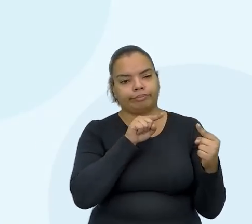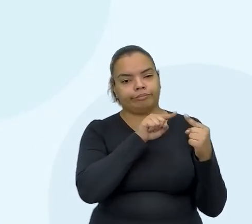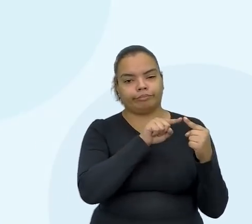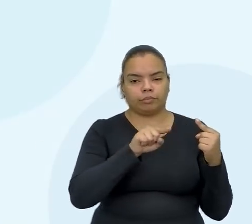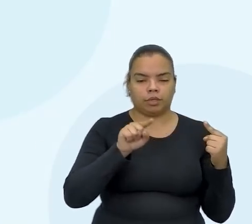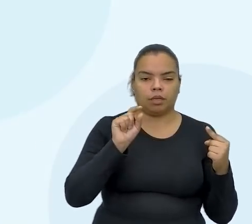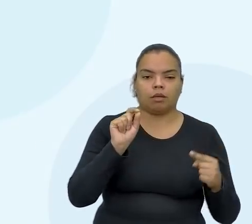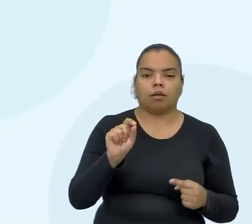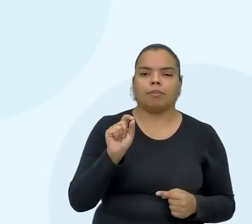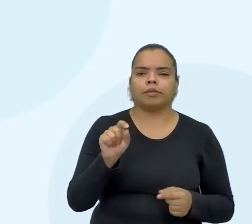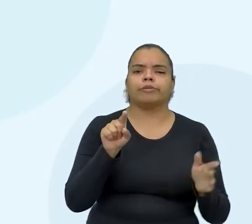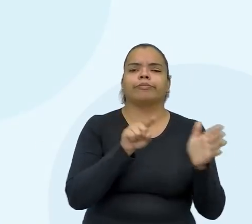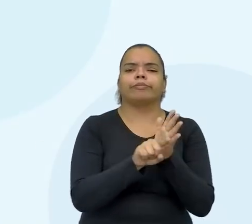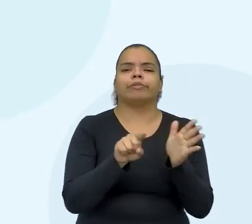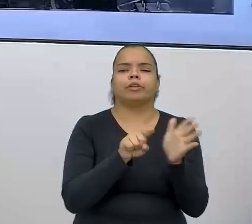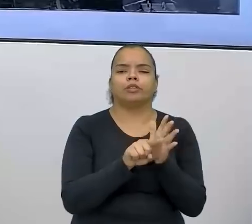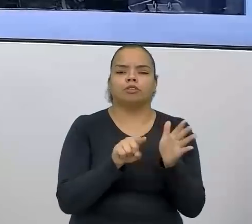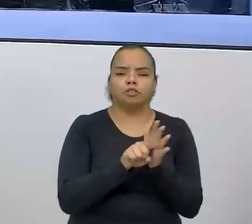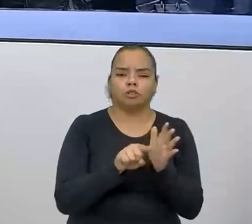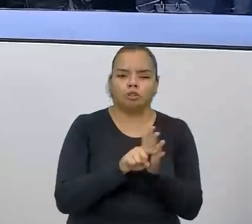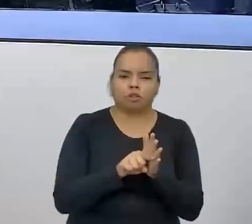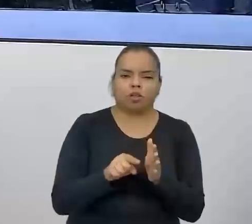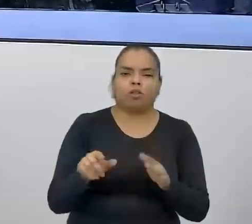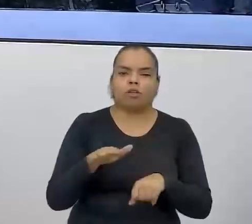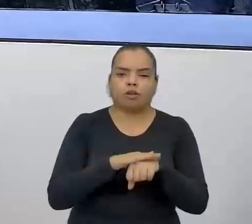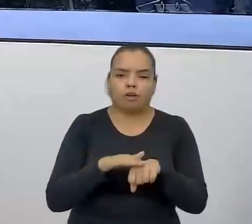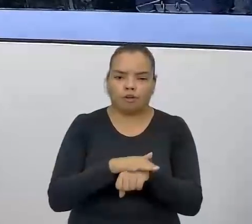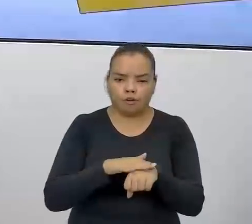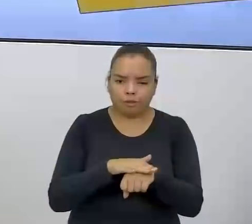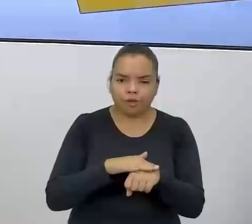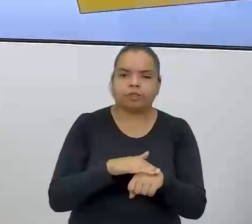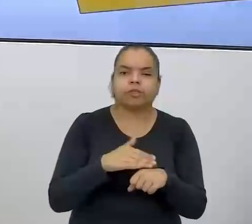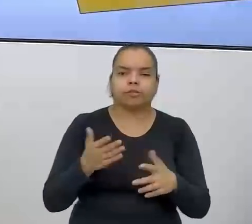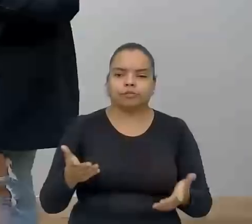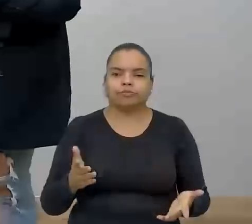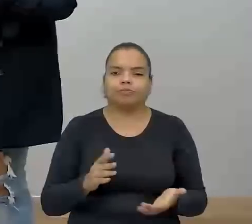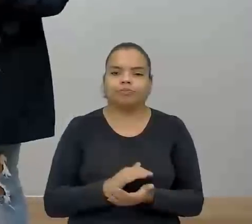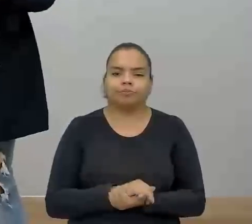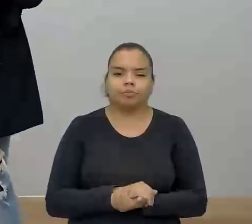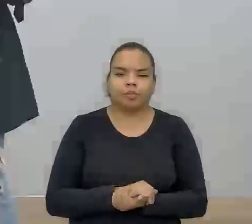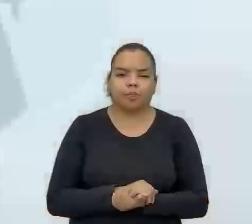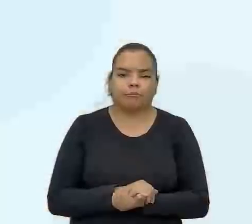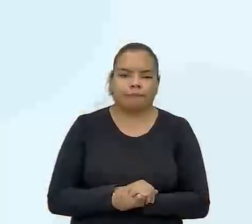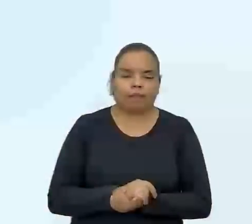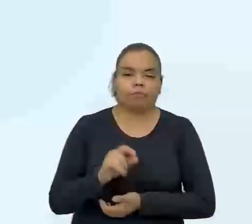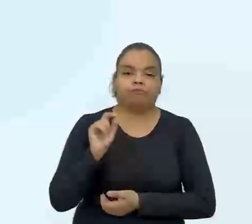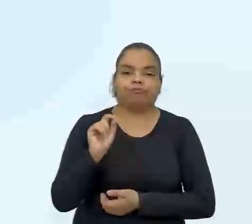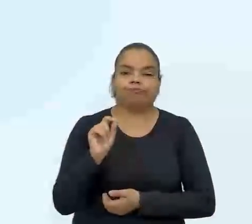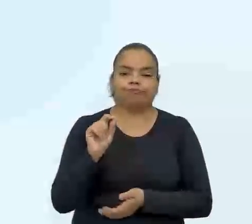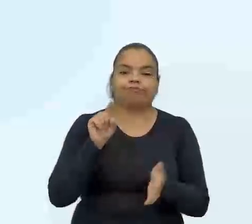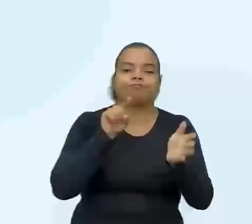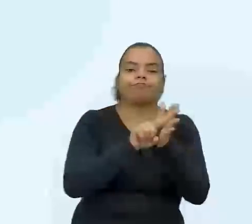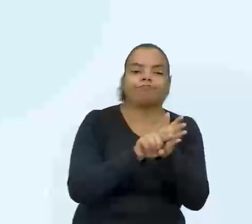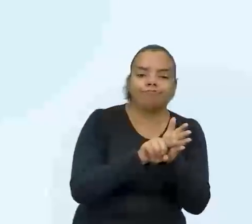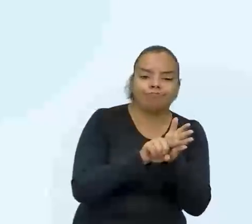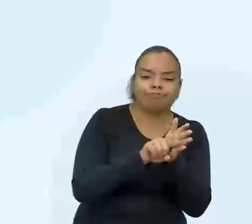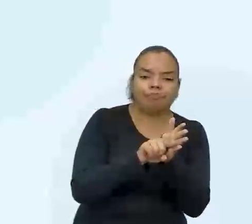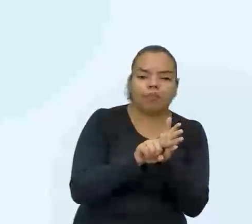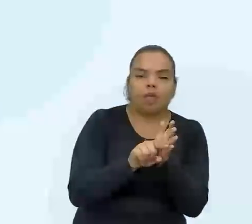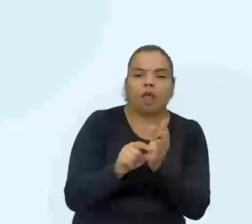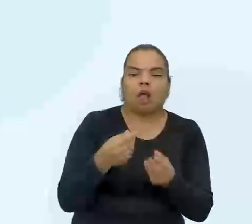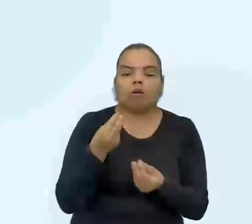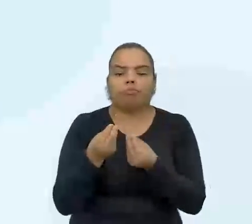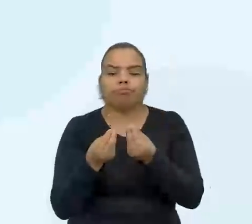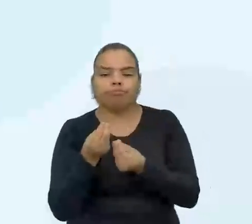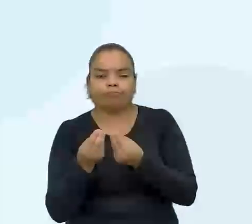vamos fazer mais um questionamento e ir conversando com vocês aqui no chat. Pode passar, Débora, pra gente. Olha o nosso próximo questionamento.